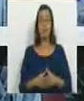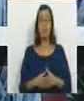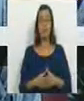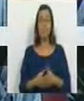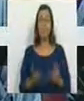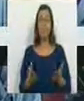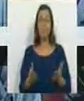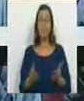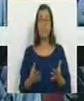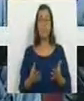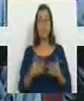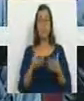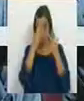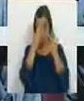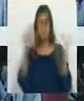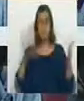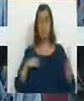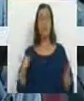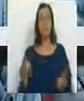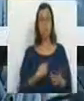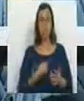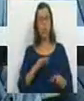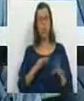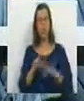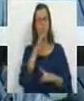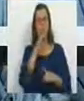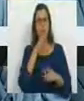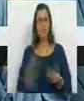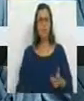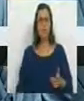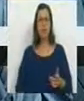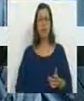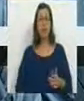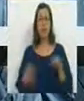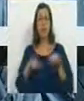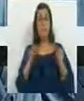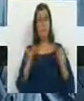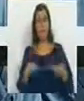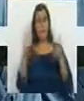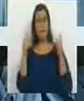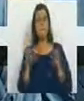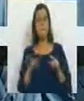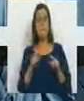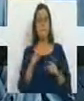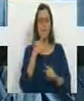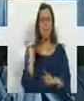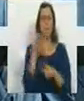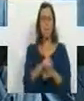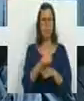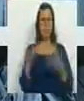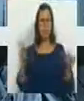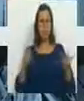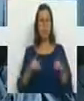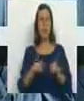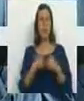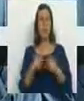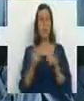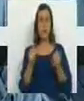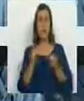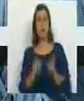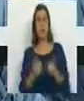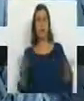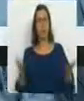E, para espanto de todos nós, senhoras e senhores deputados, esta iniciativa foi chumbada pelos partidos